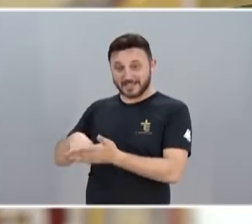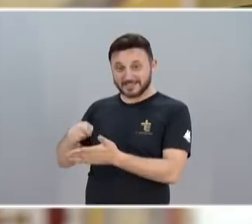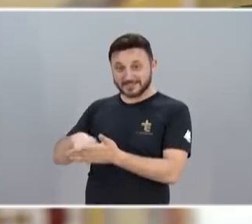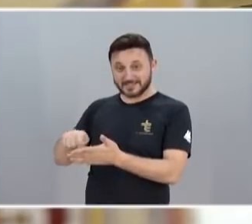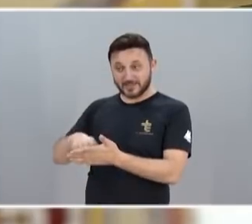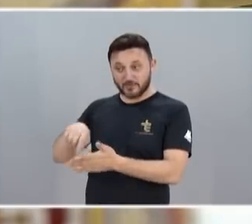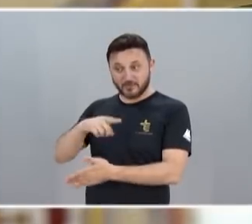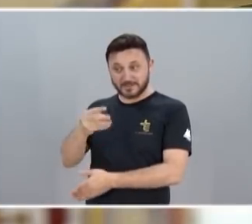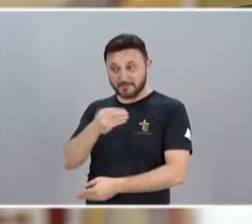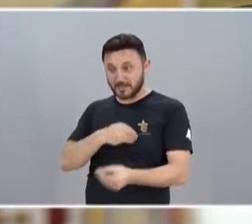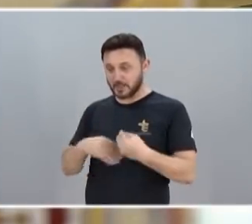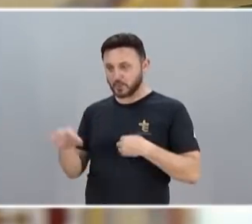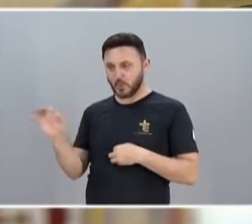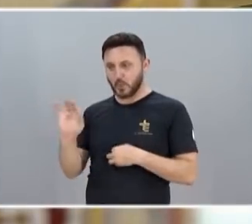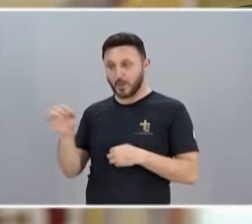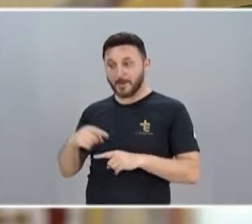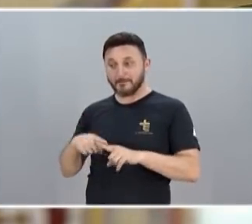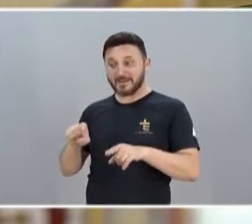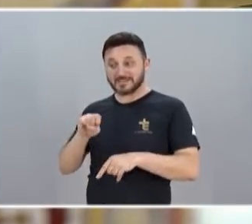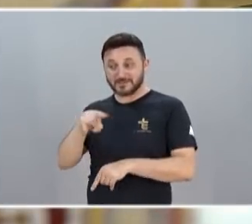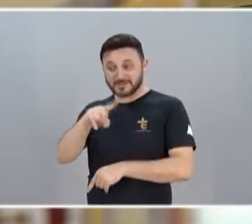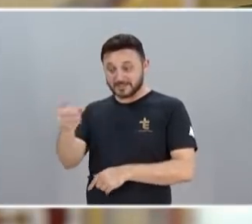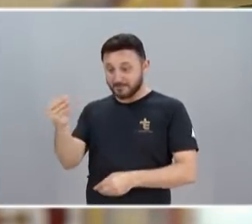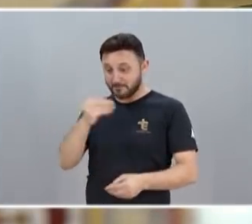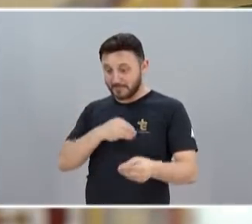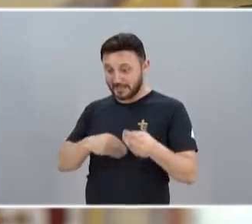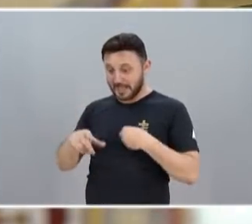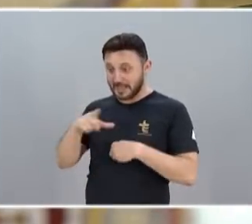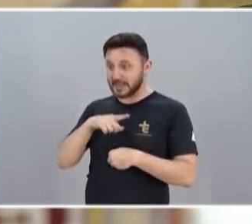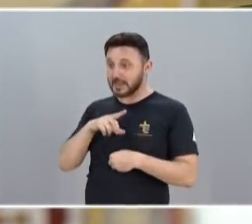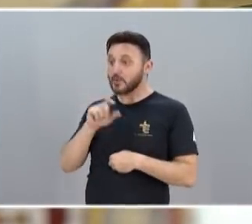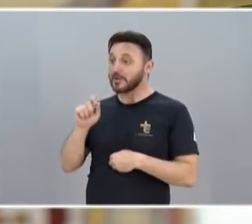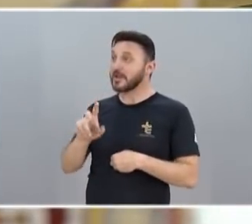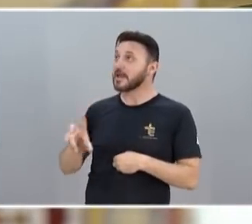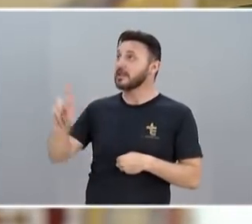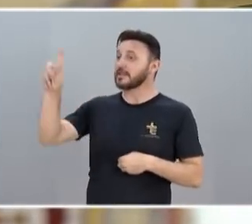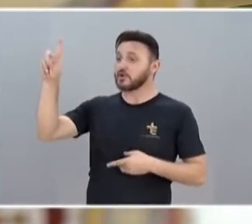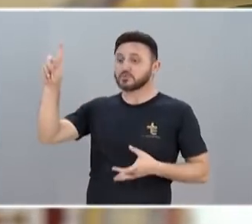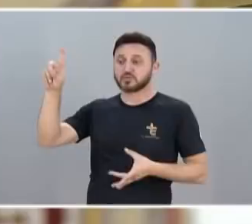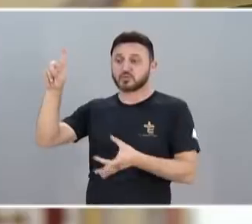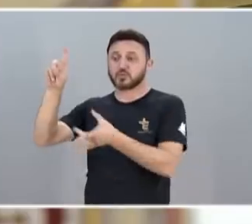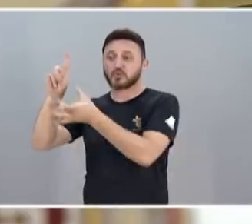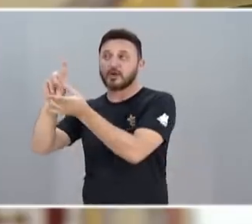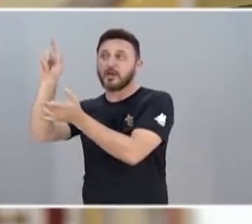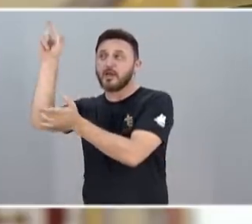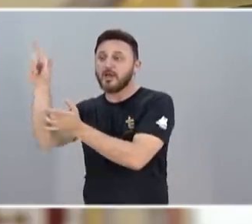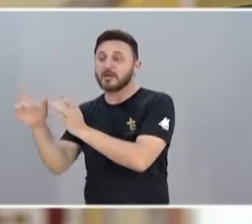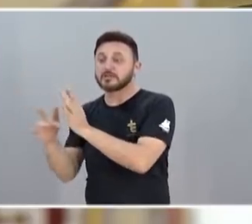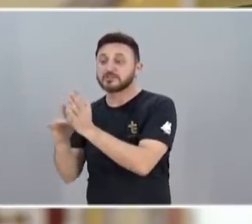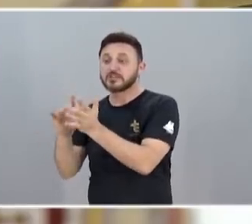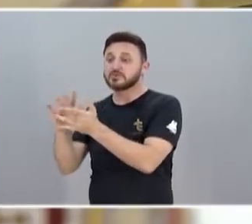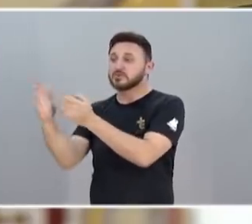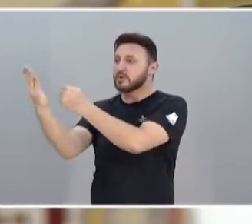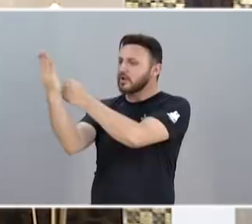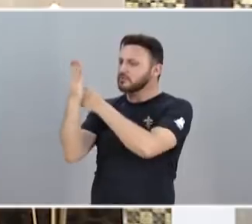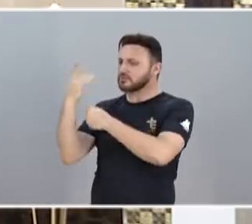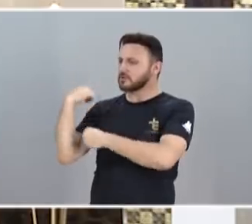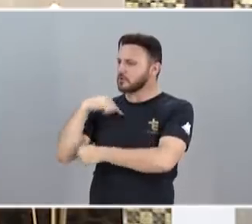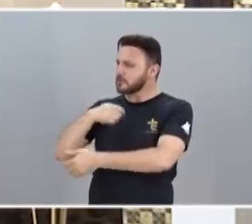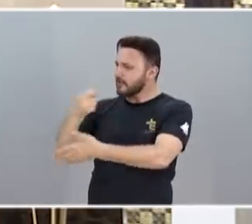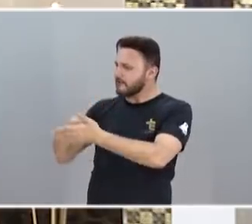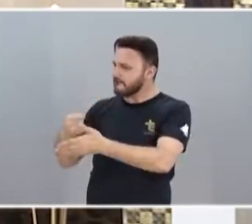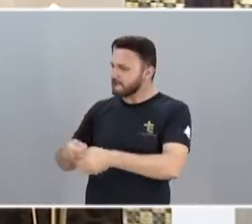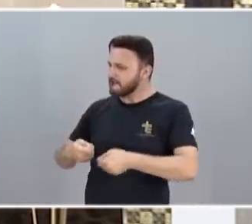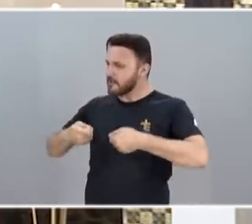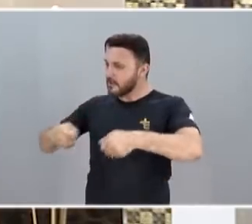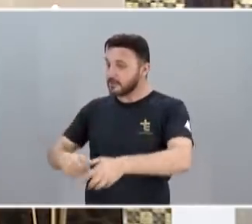entanto, se alguém pecar, temos junto do Pai um defensor, Jesus Cristo, o justo. Ele é